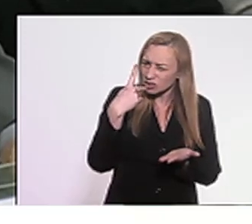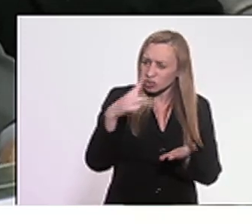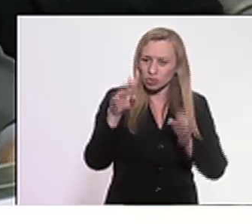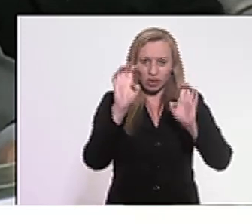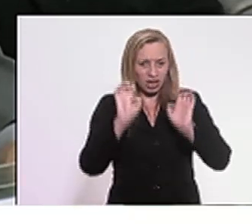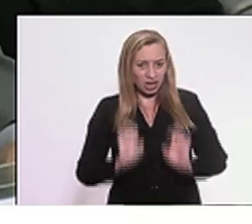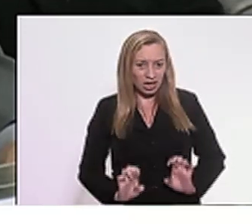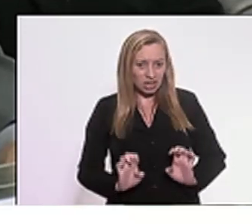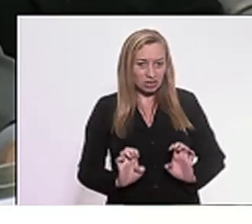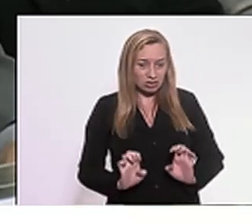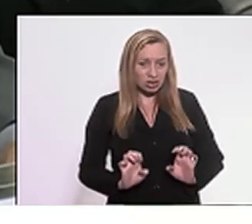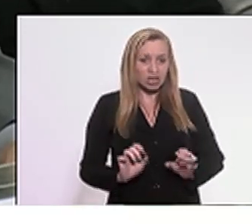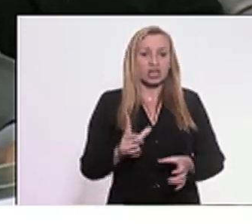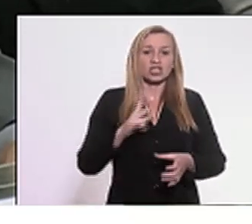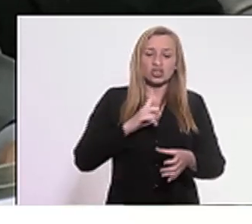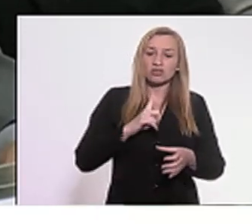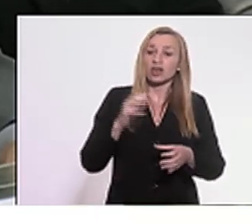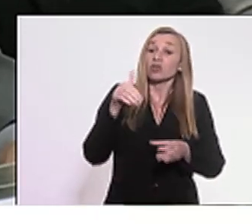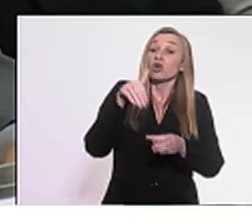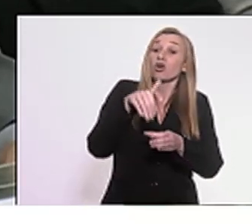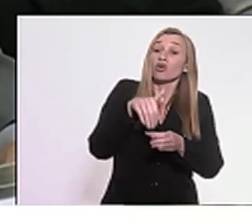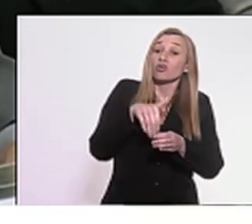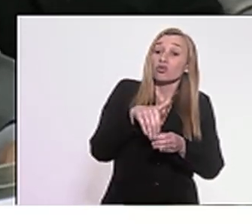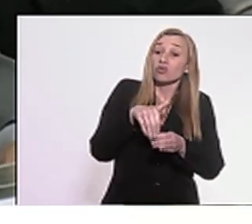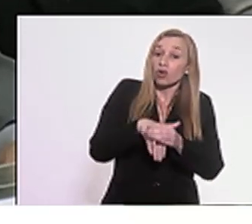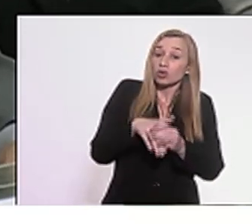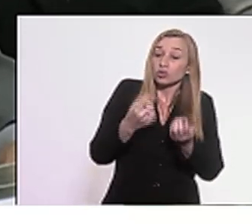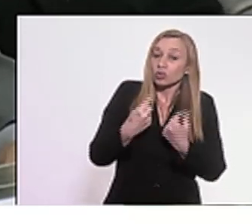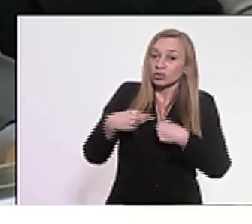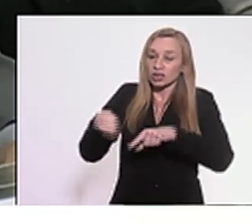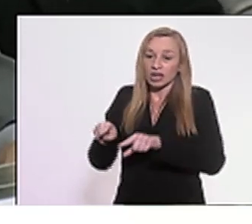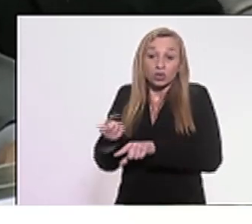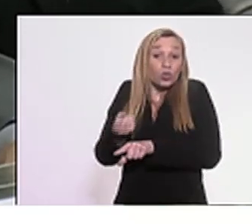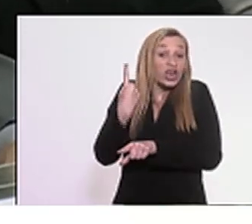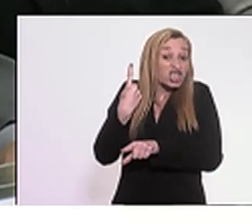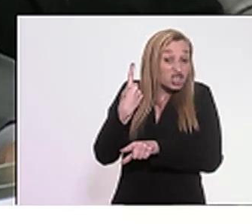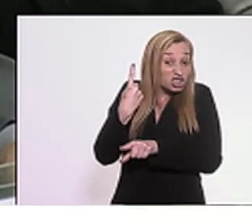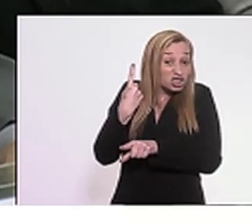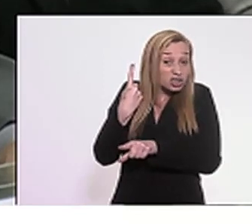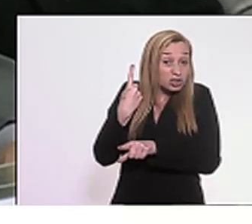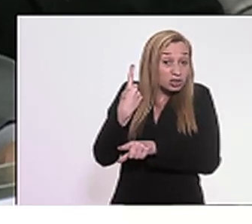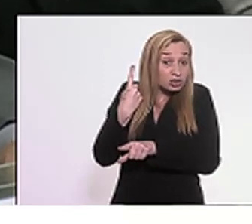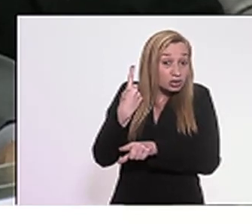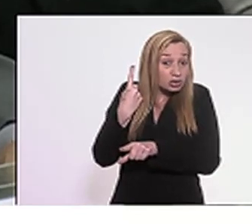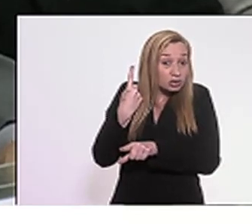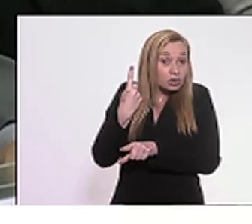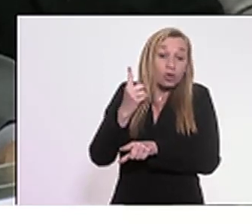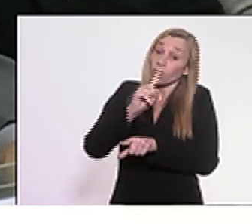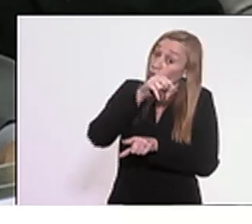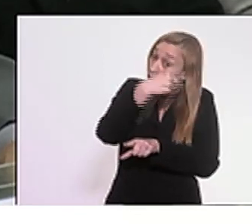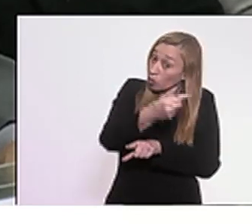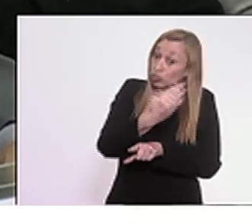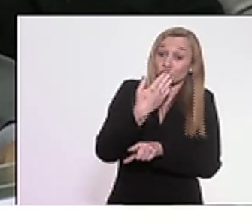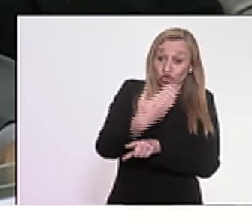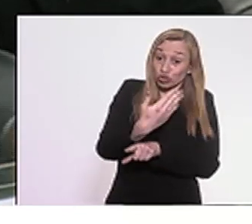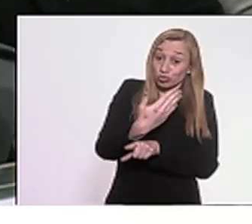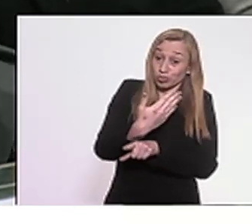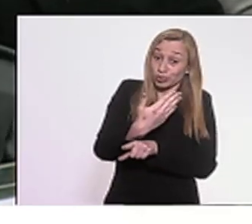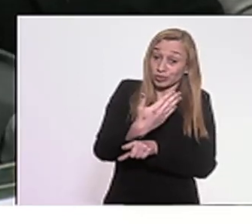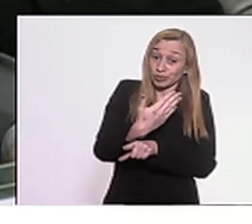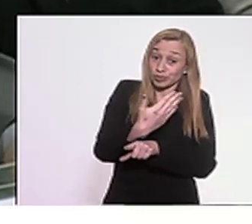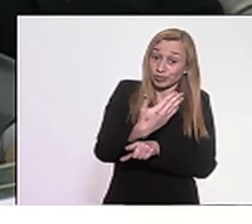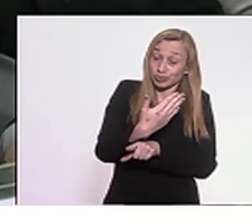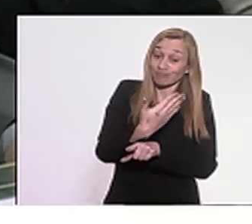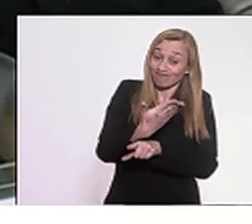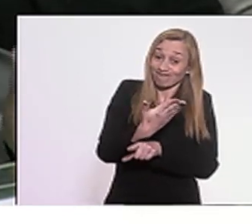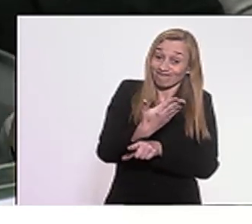tiveram voto contrário do comandante-geral, do ex-comandante-geral, ou da corregedoria, né? Através